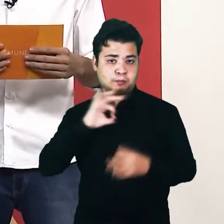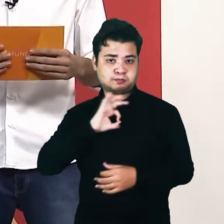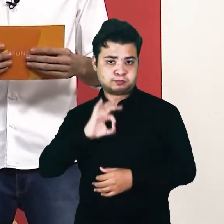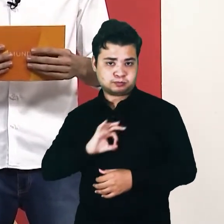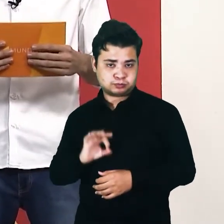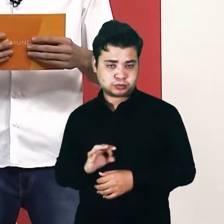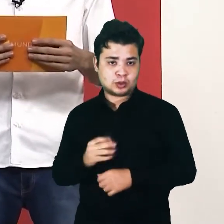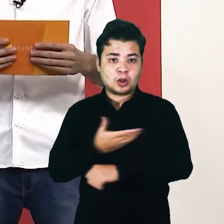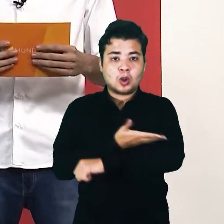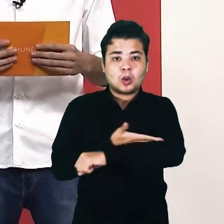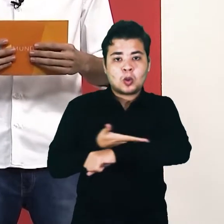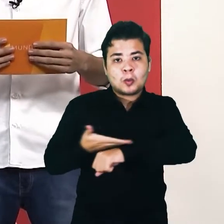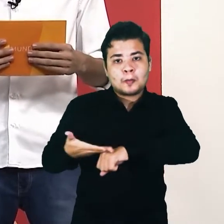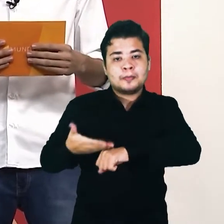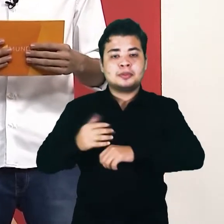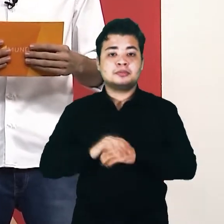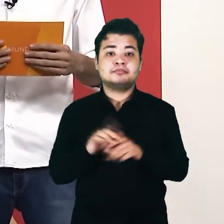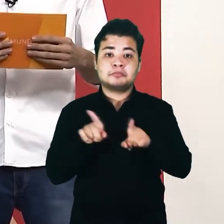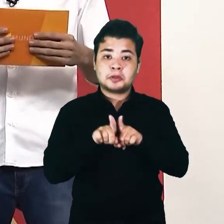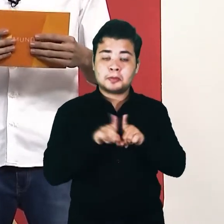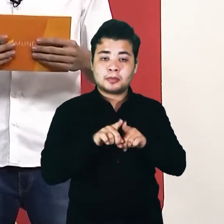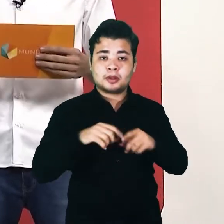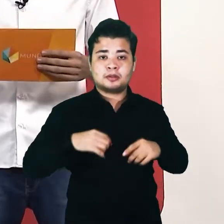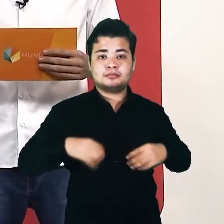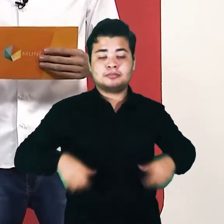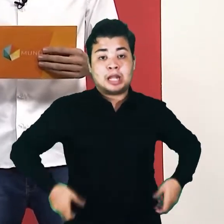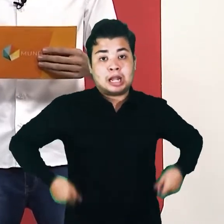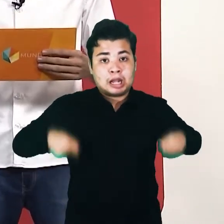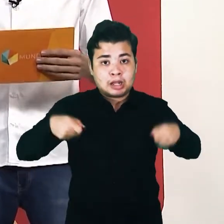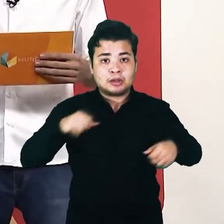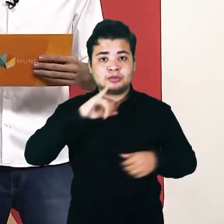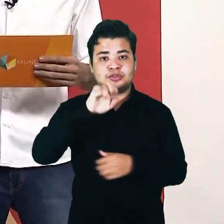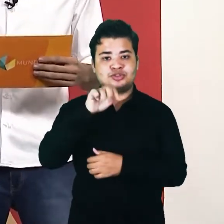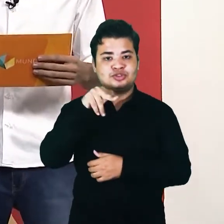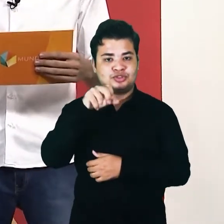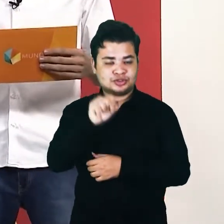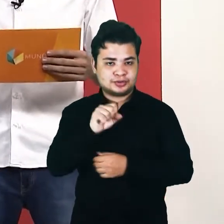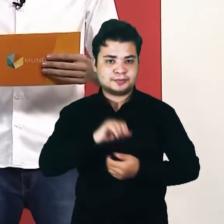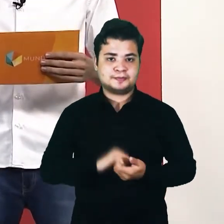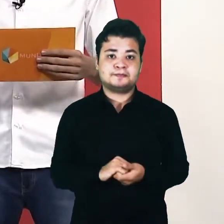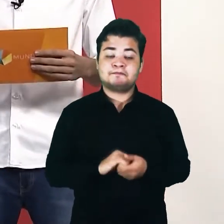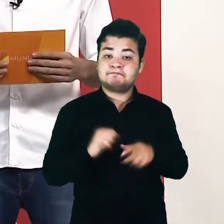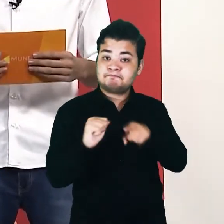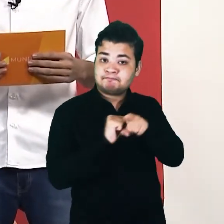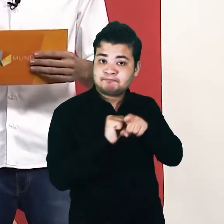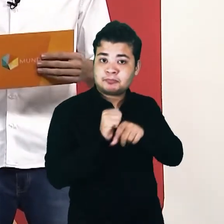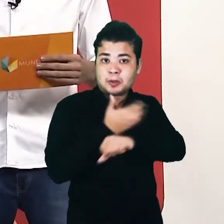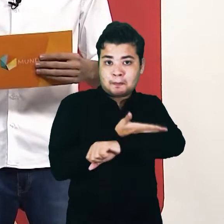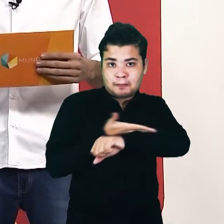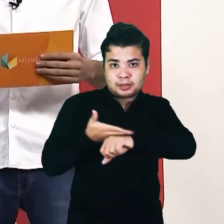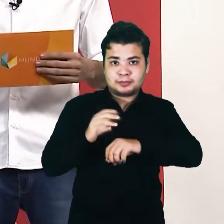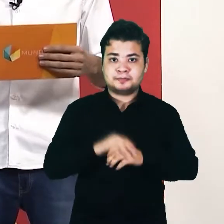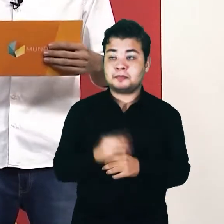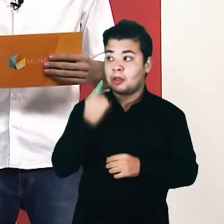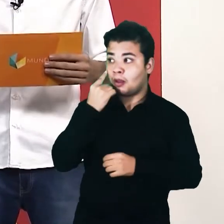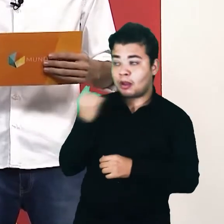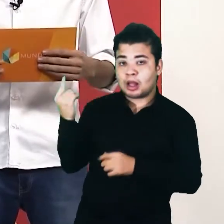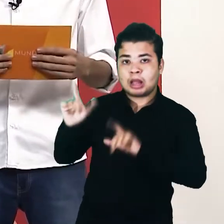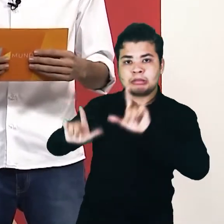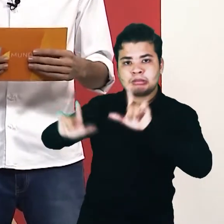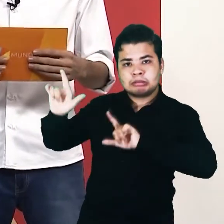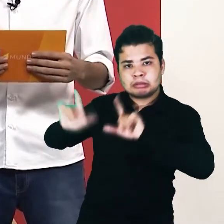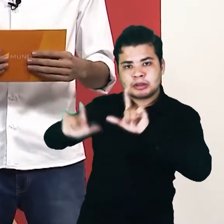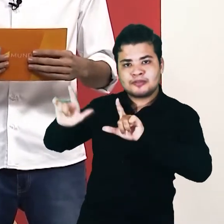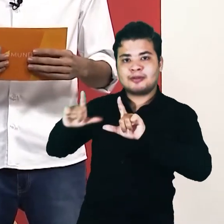cor branca, uso uma calça jeans e um tênis branco. Ao meu fundo tem a TV do nosso estúdio com a logotipo do